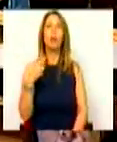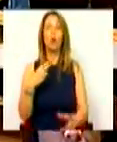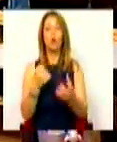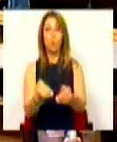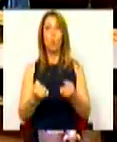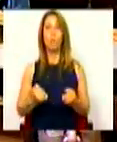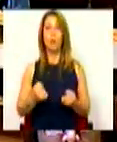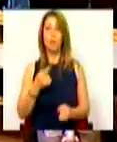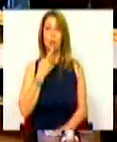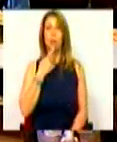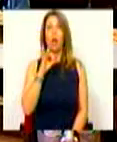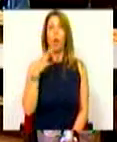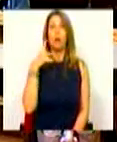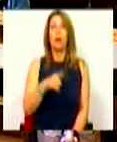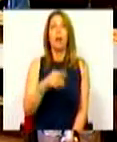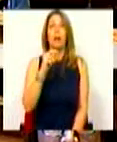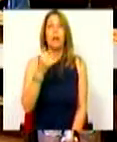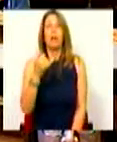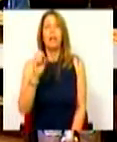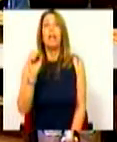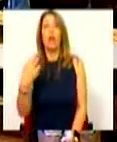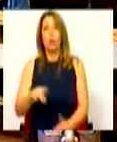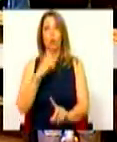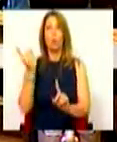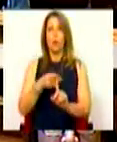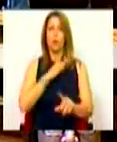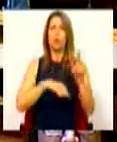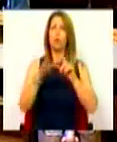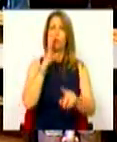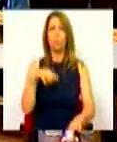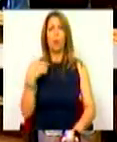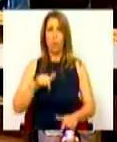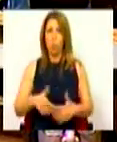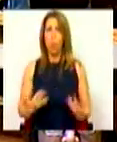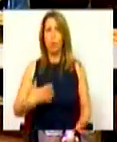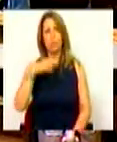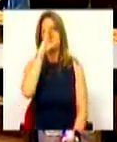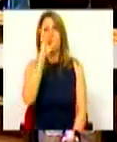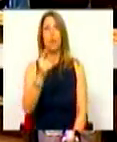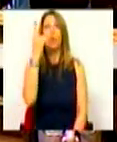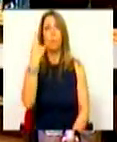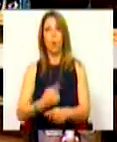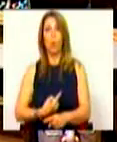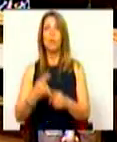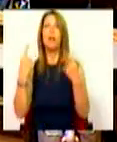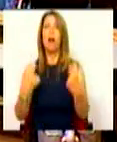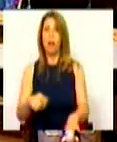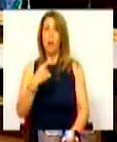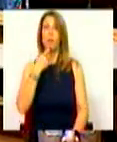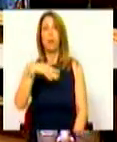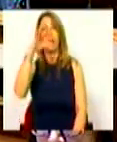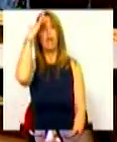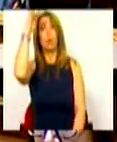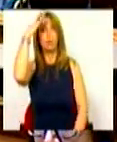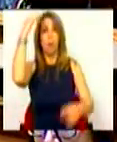equivalente a 4.320 euros por ano. Senhor Deputado, sabemos hoje uma coisa, existe uma enorme ilusão, existe um